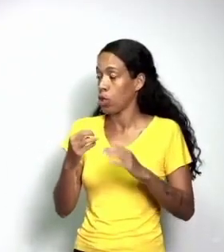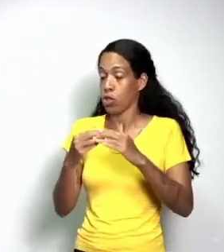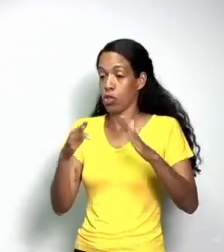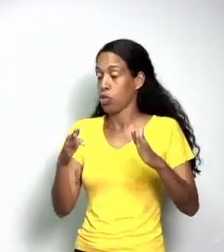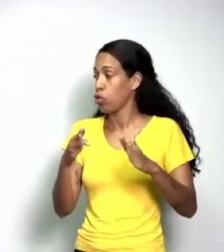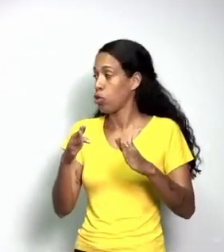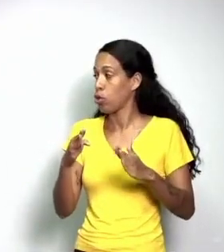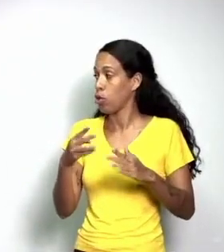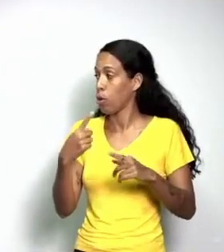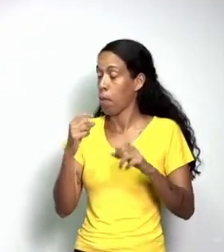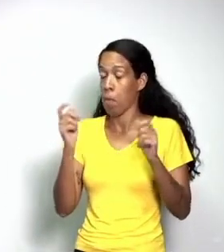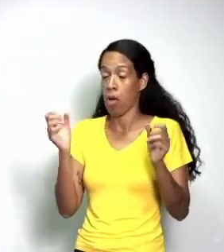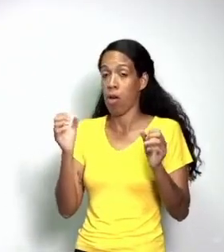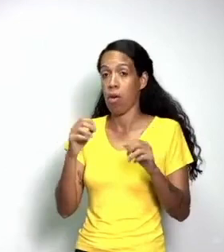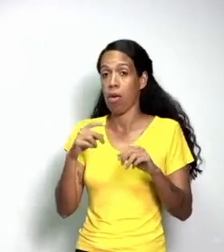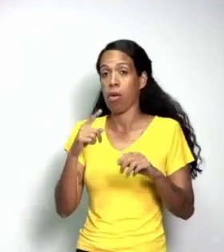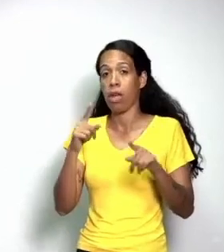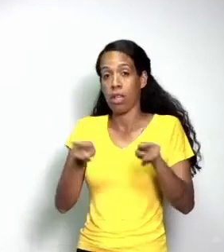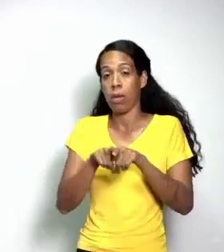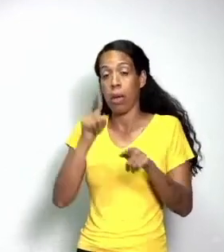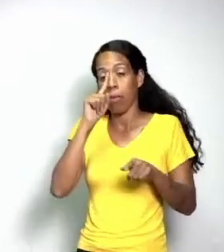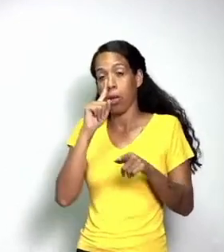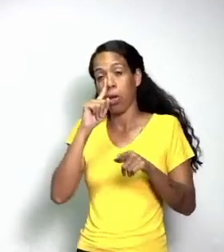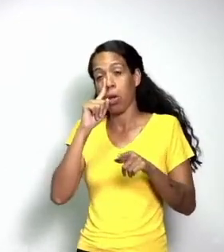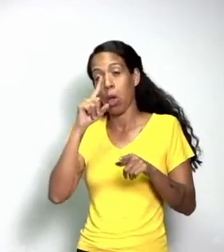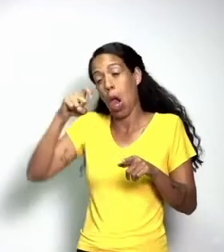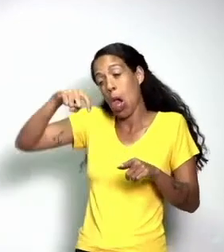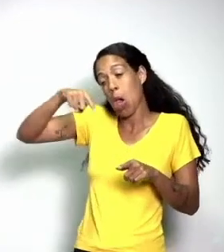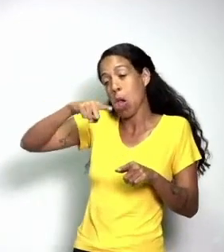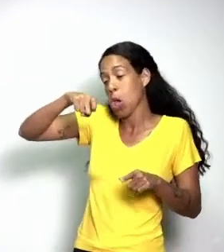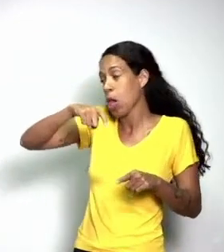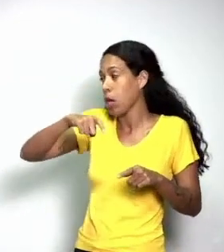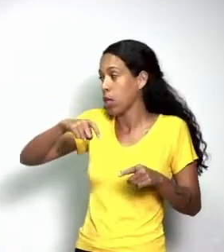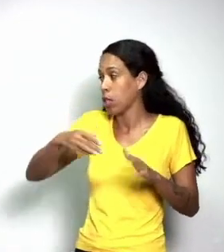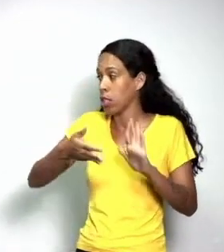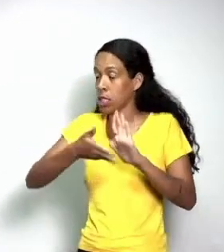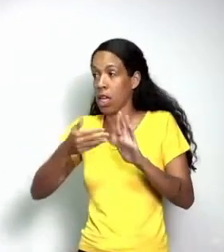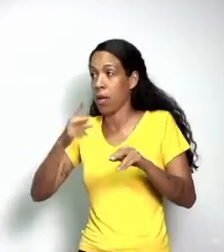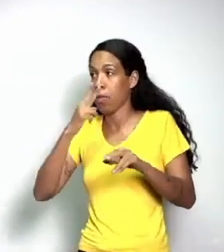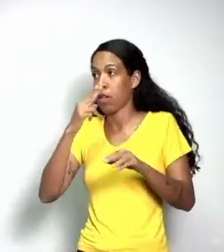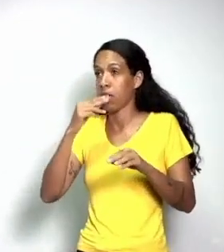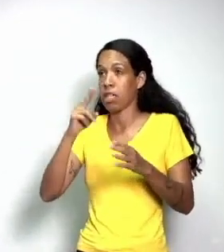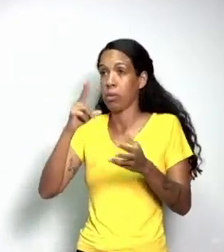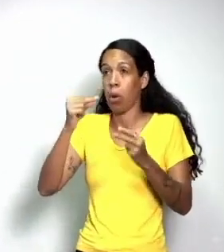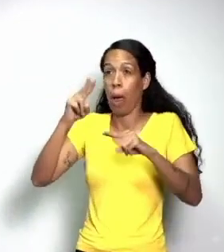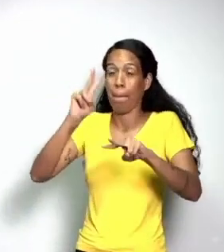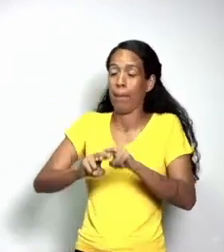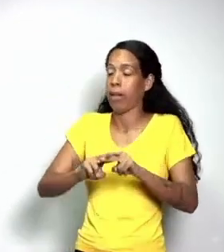porque senão a gente pode acabar entortando também. Senão vai acabar saindo só de um lado e do outro vai ficar muito fixo.